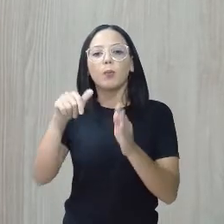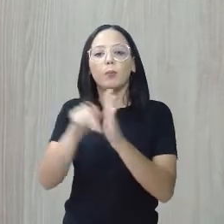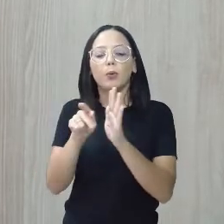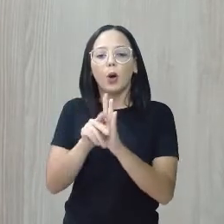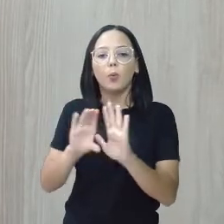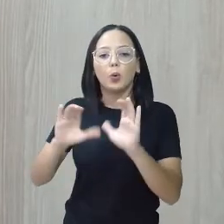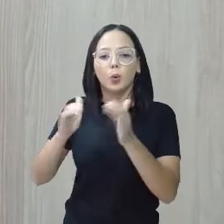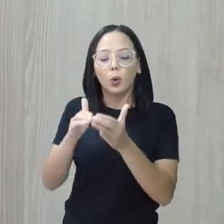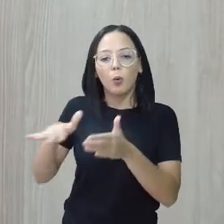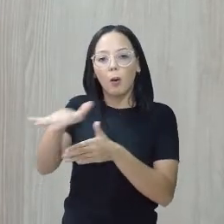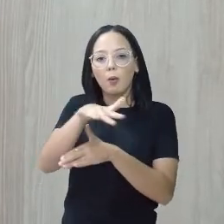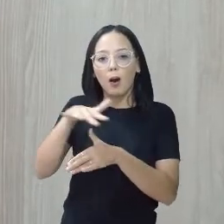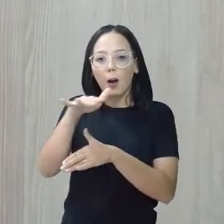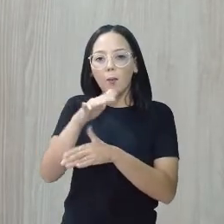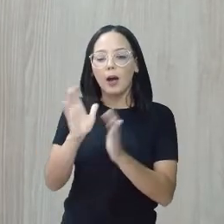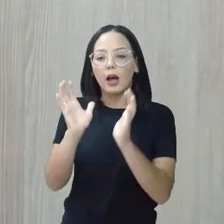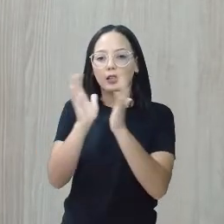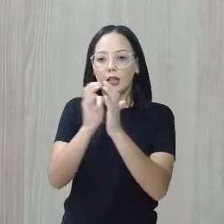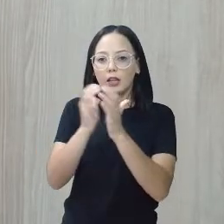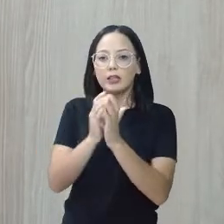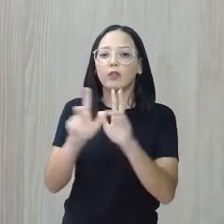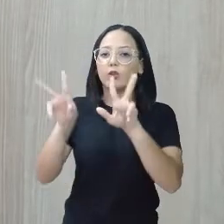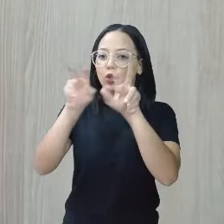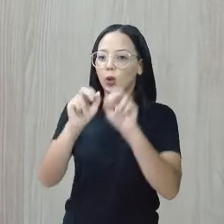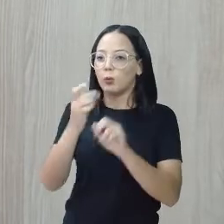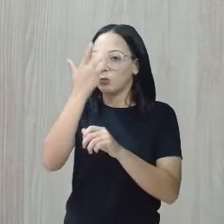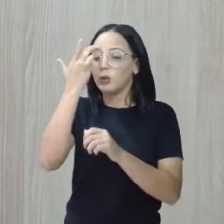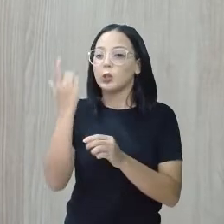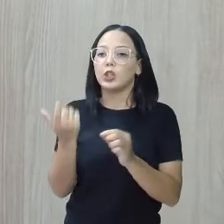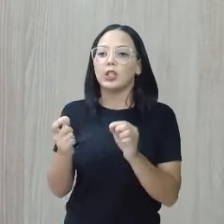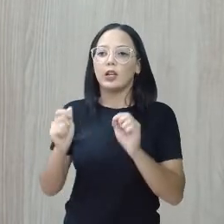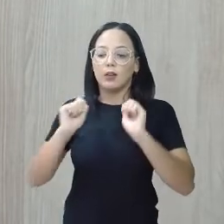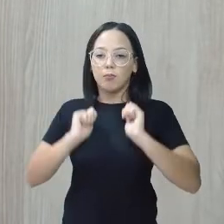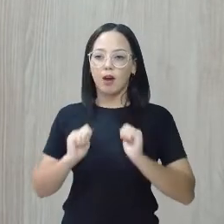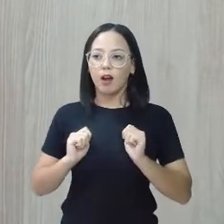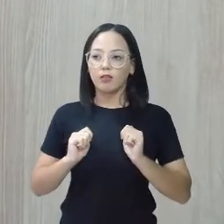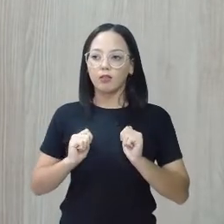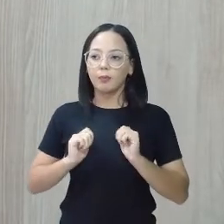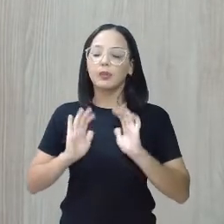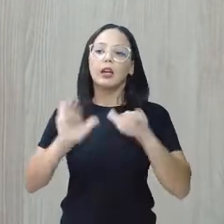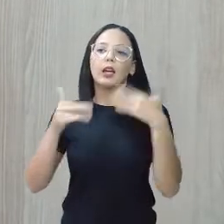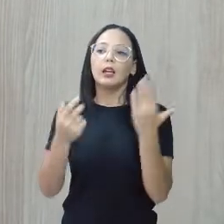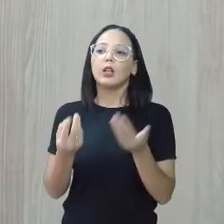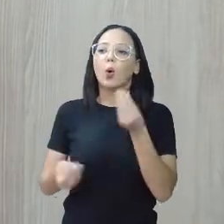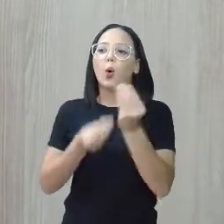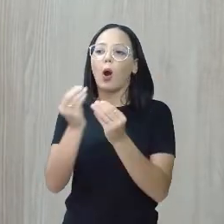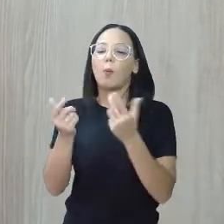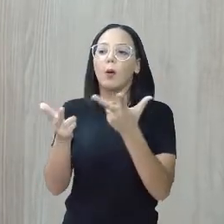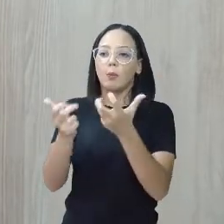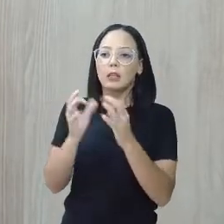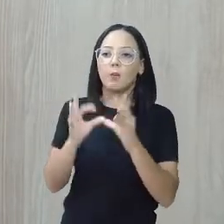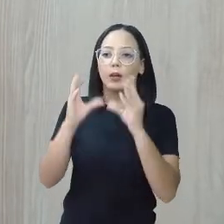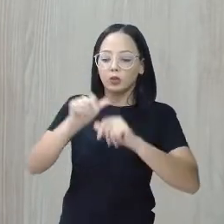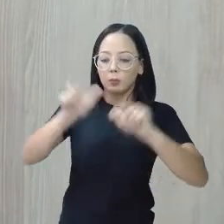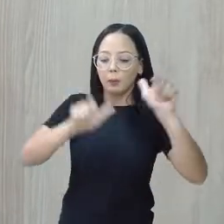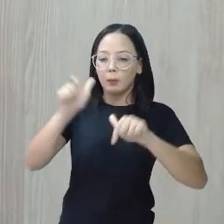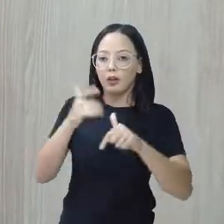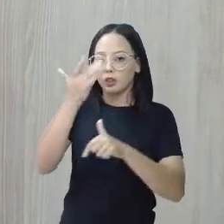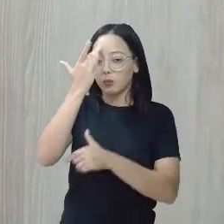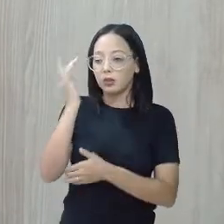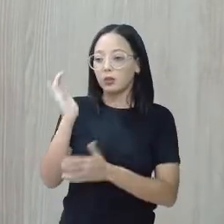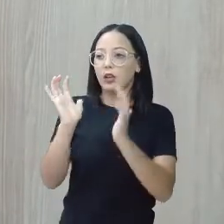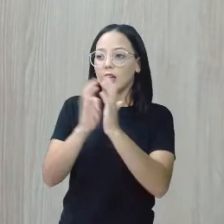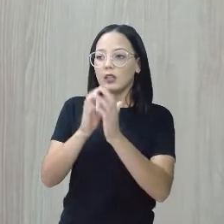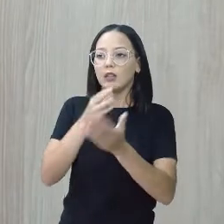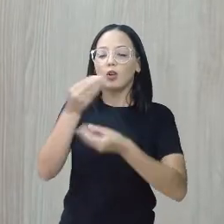população de Recife em relação ao sedentarismo. Então, eu não tenho como identificar todo mundo em Recife. Como é que eu